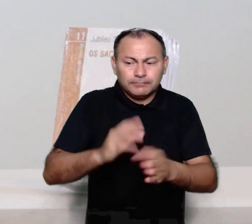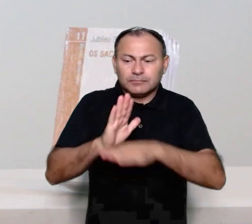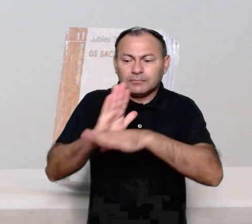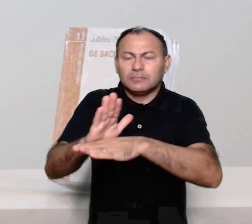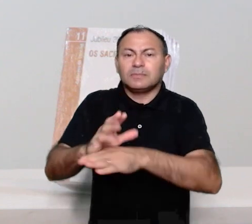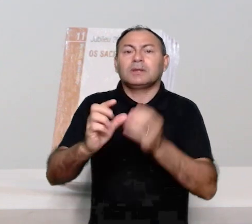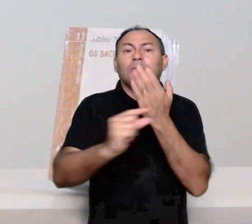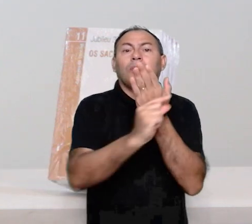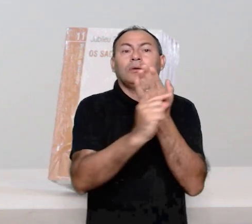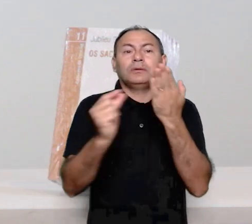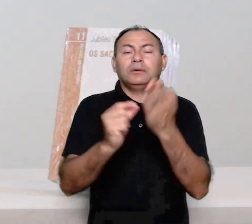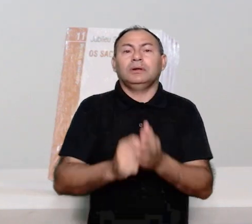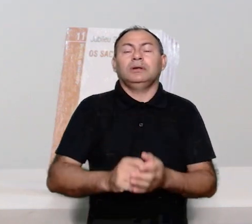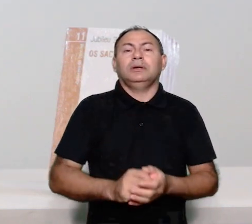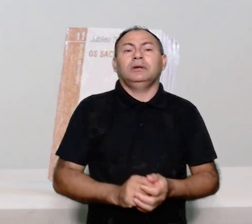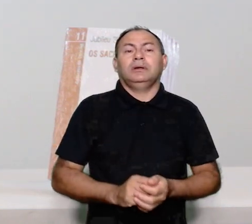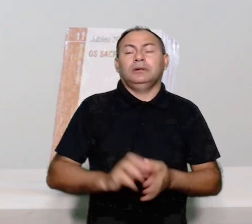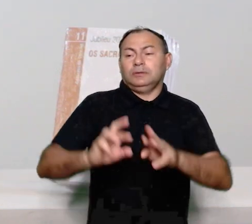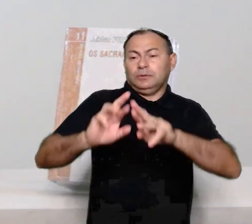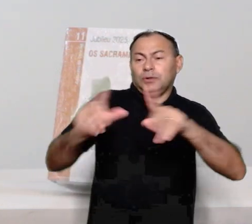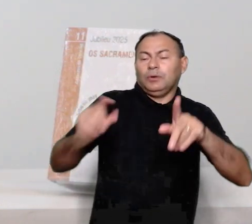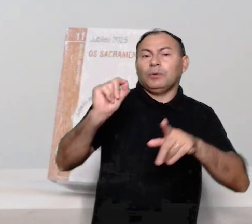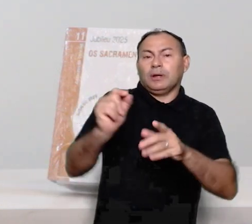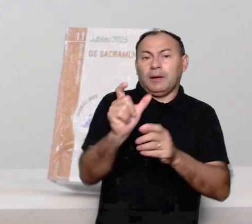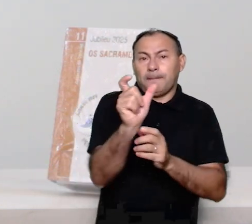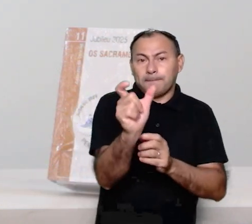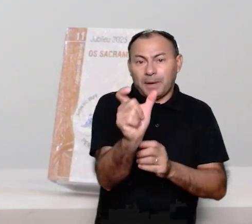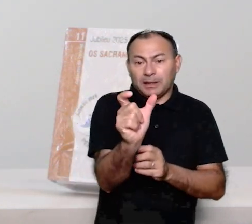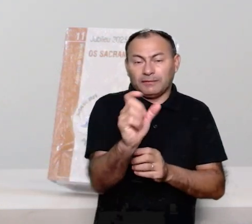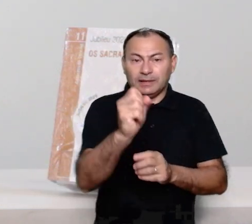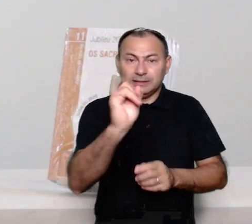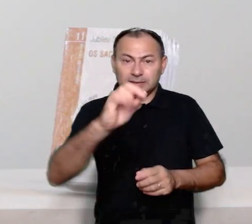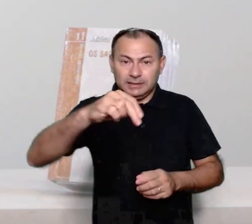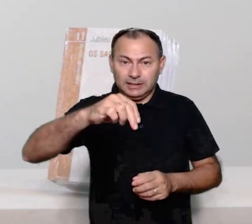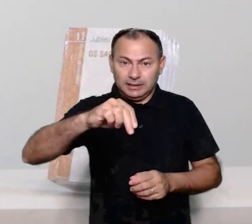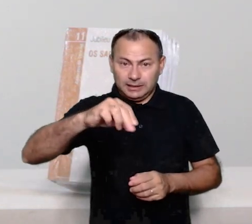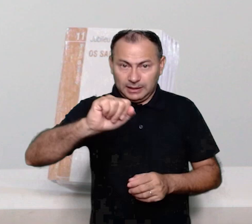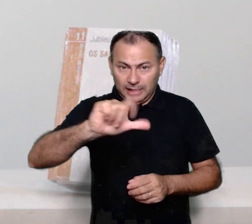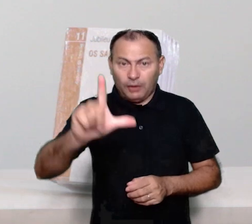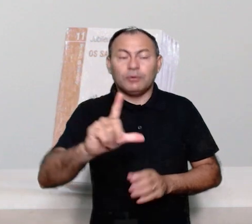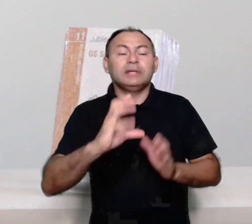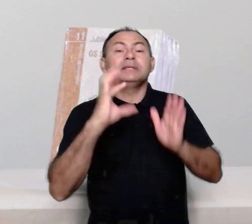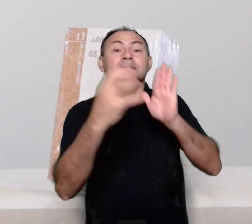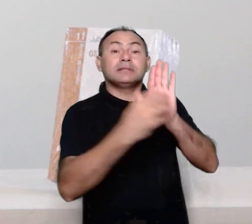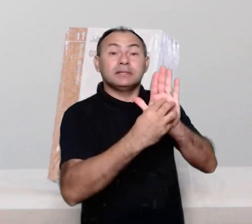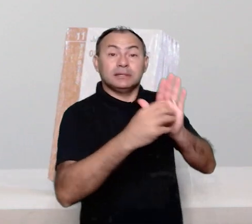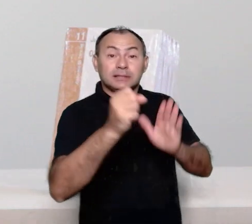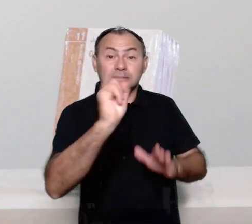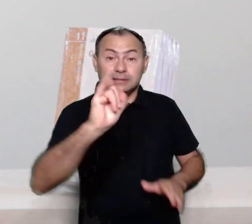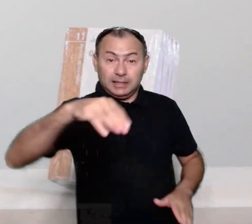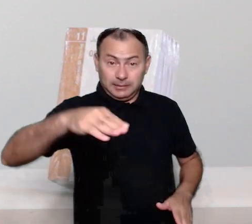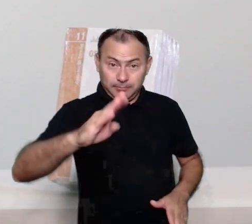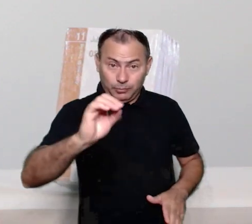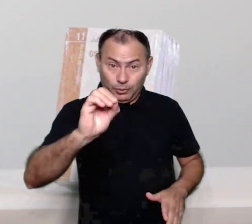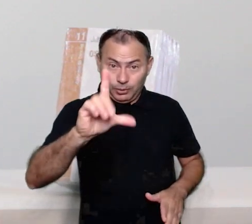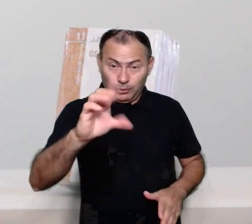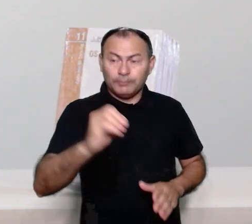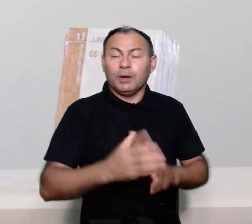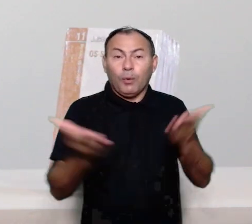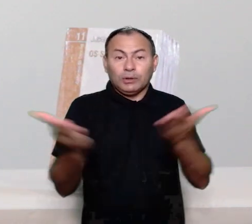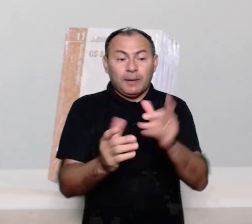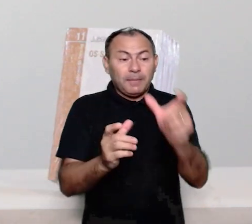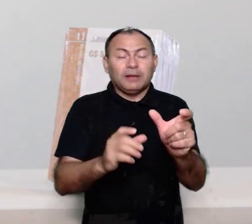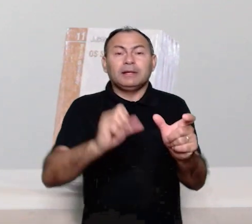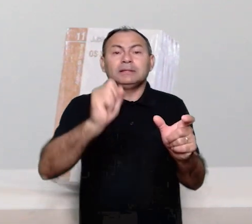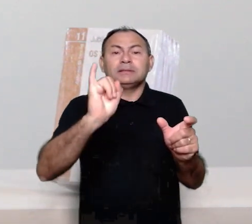auxiliada pelo nosso autor, distingue um pouquinho das palavras sinais e símbolo. Aquilo que para nós hoje é a palavra